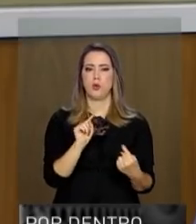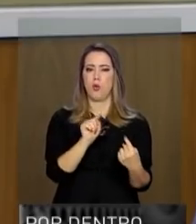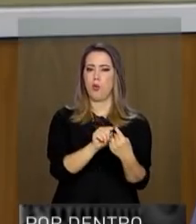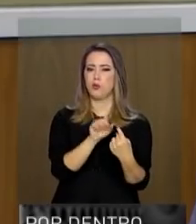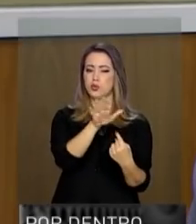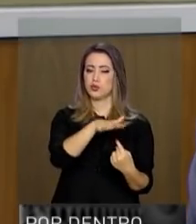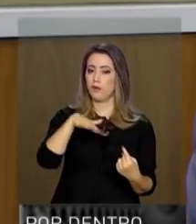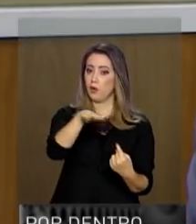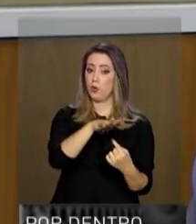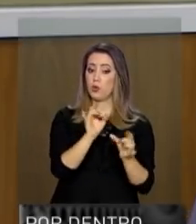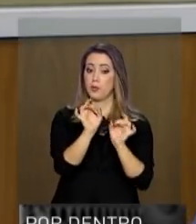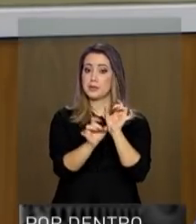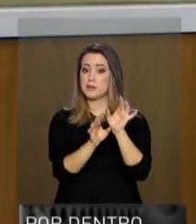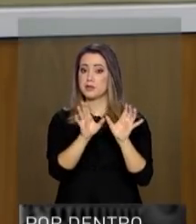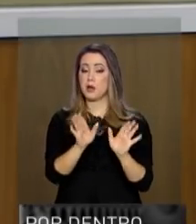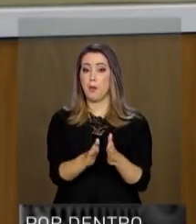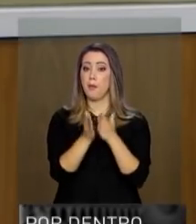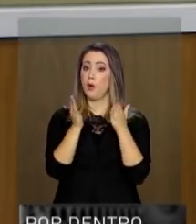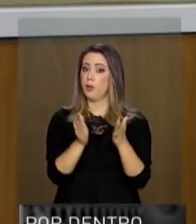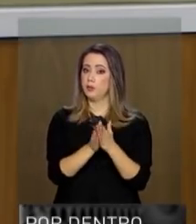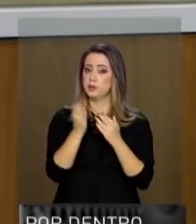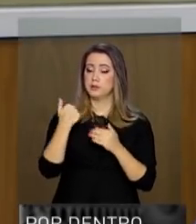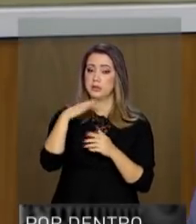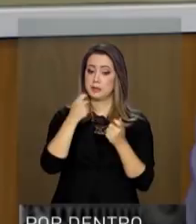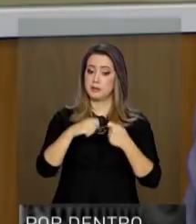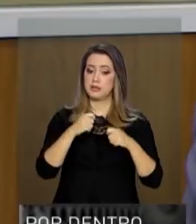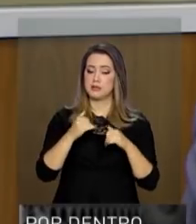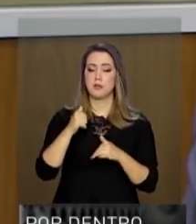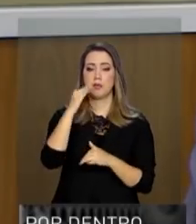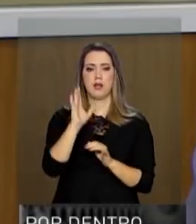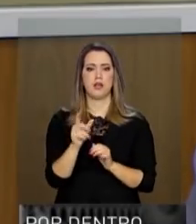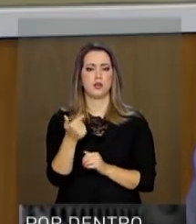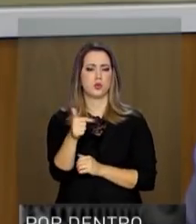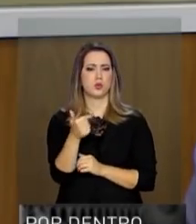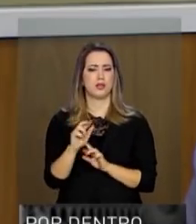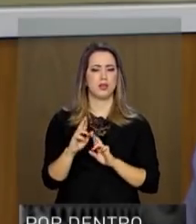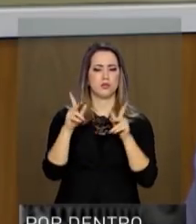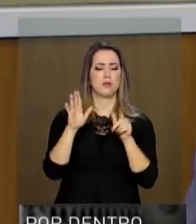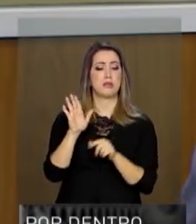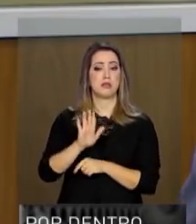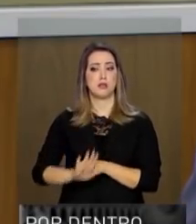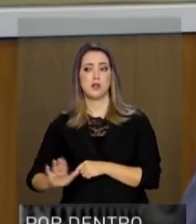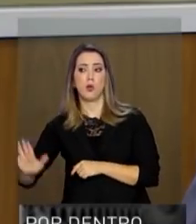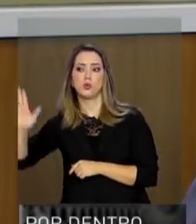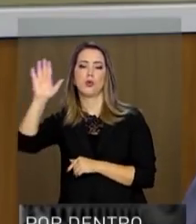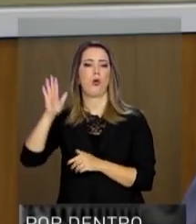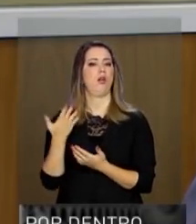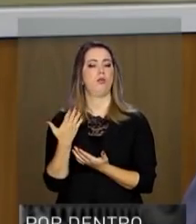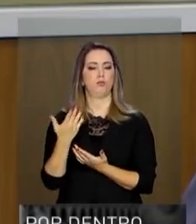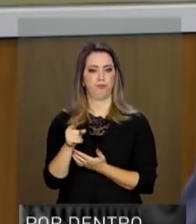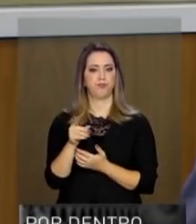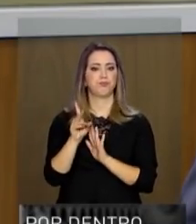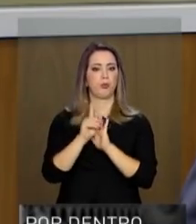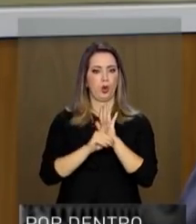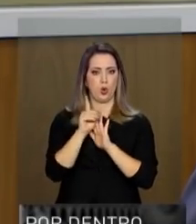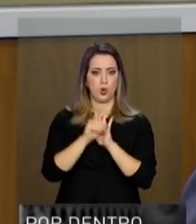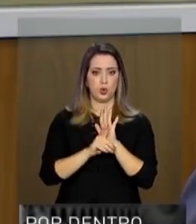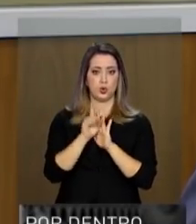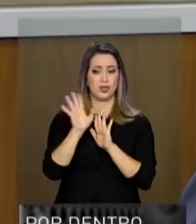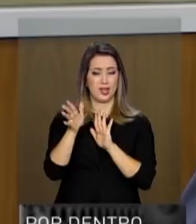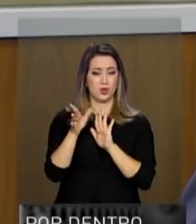para a população mais carente e não para a região. Então, o que é importante colocar? Os direitos adquiridos estão preservados,